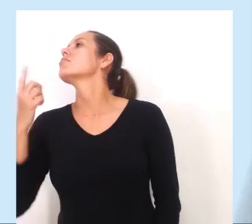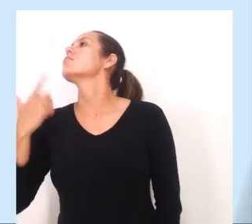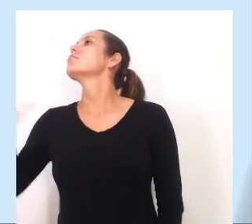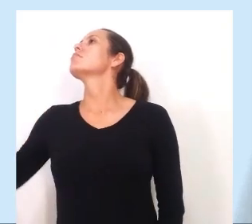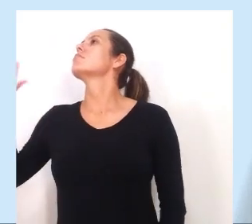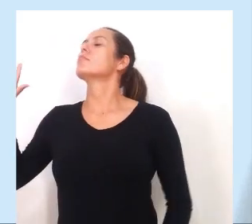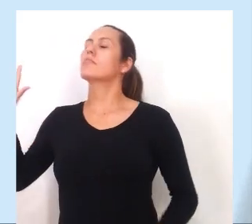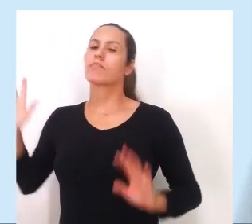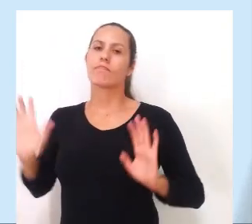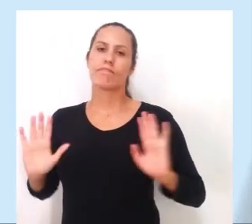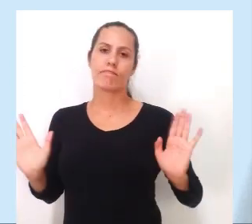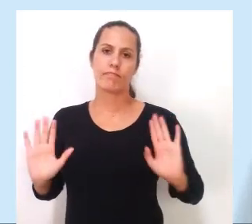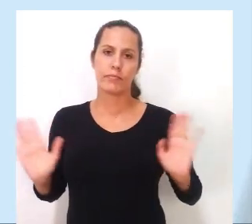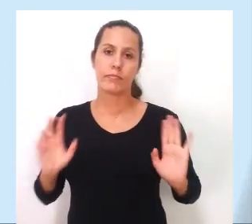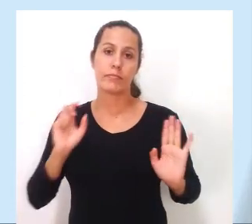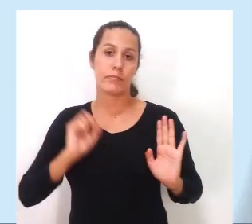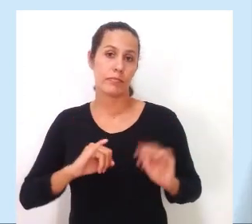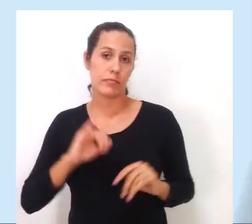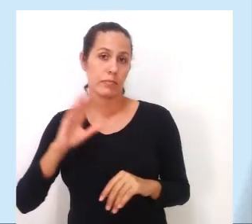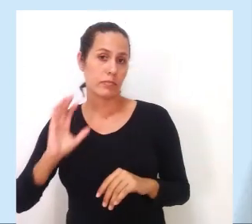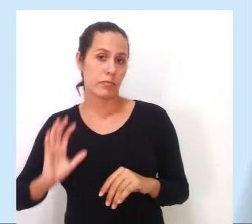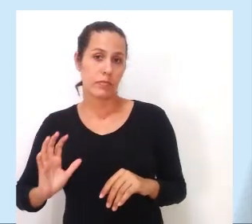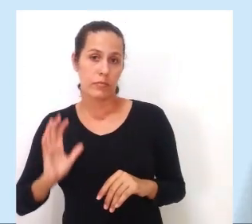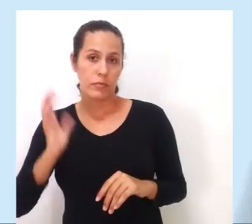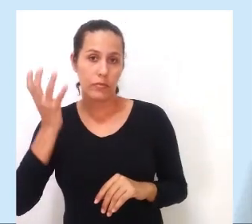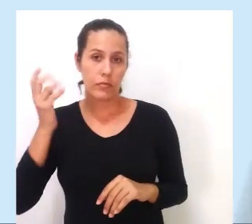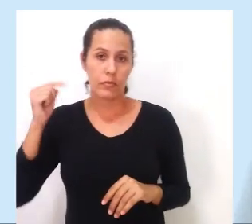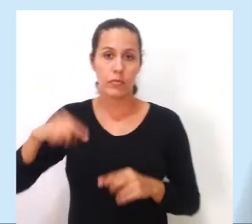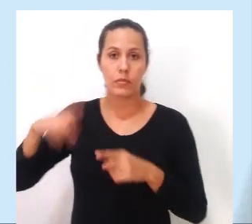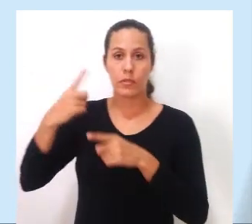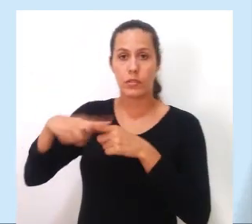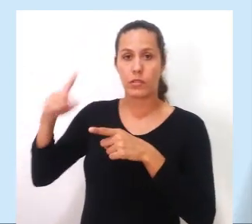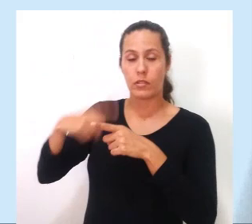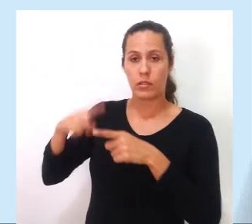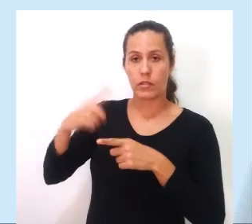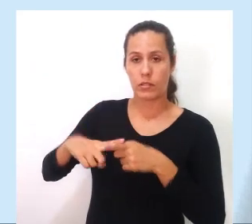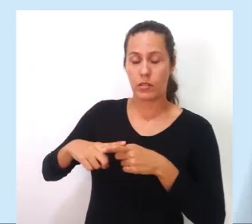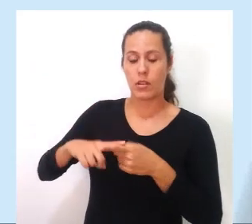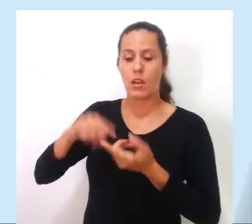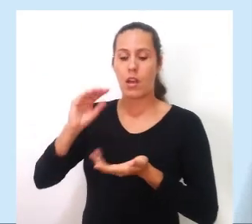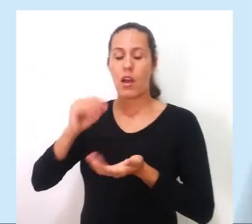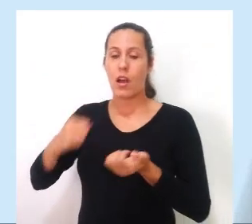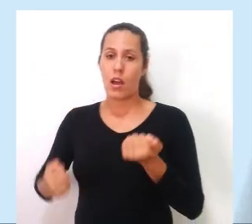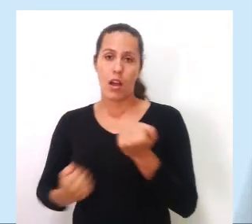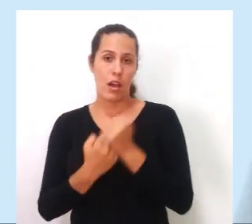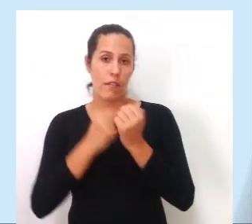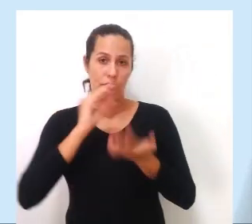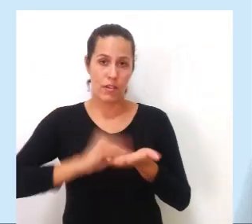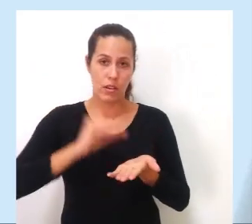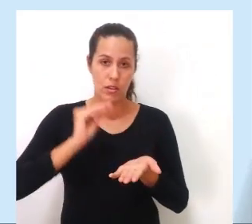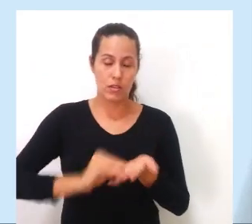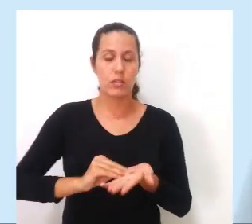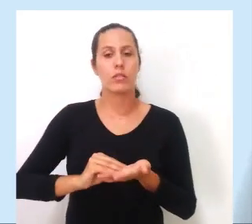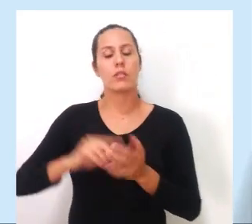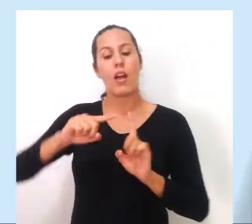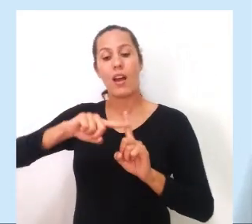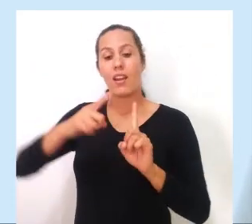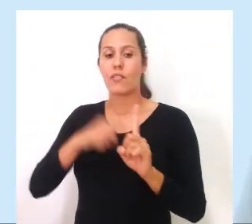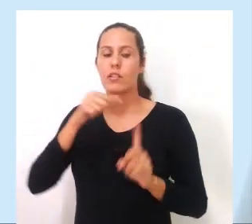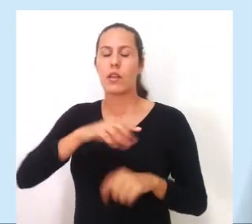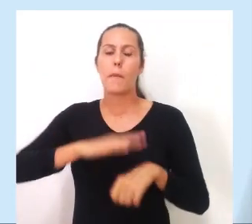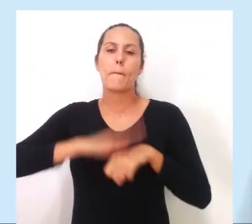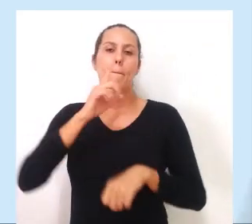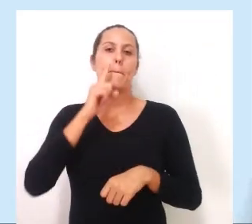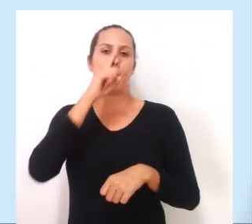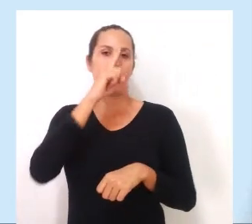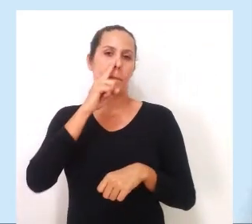saber mais da sua namorada. Se acontecer essa falta de apoio, a gravidez vai ser